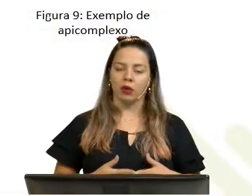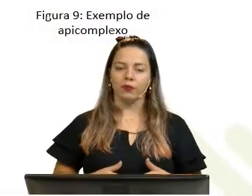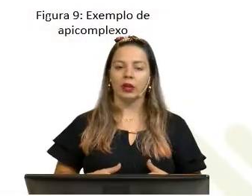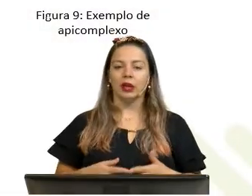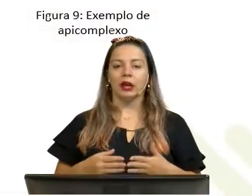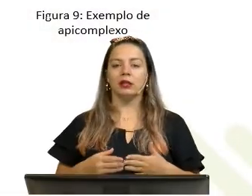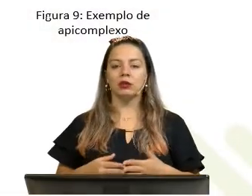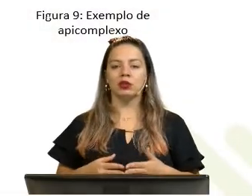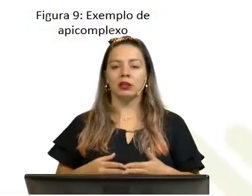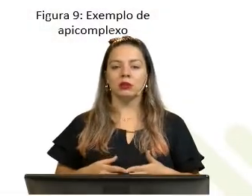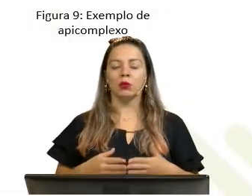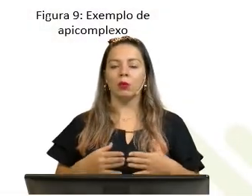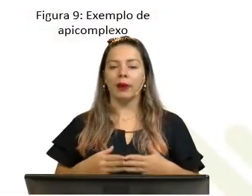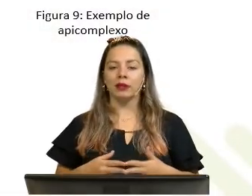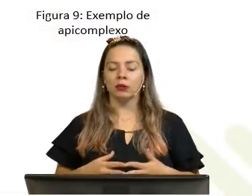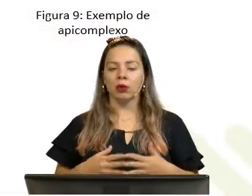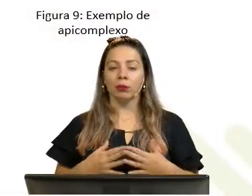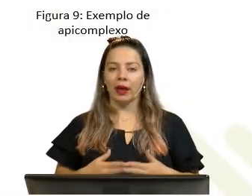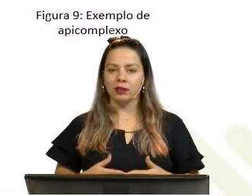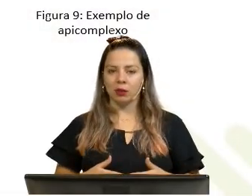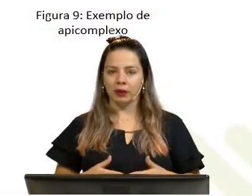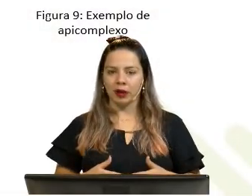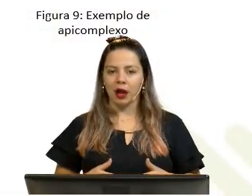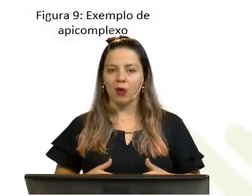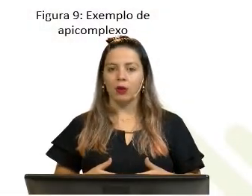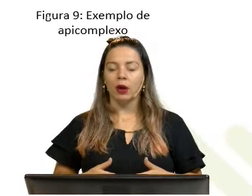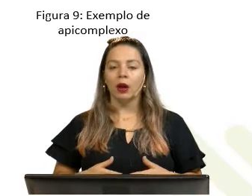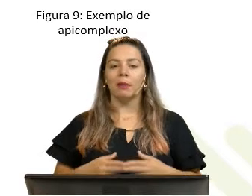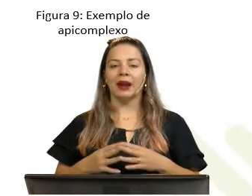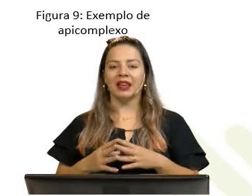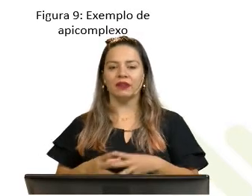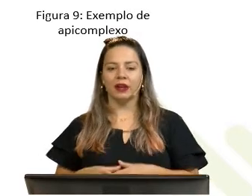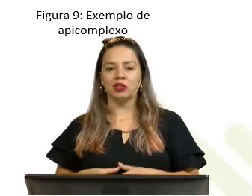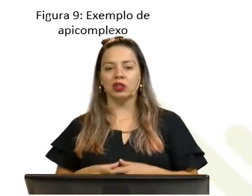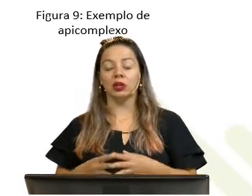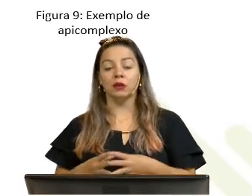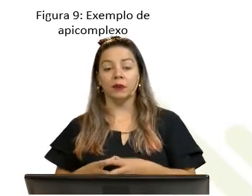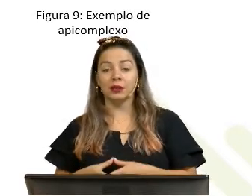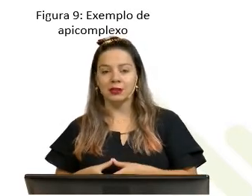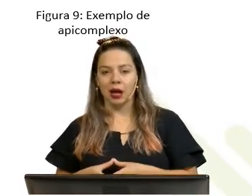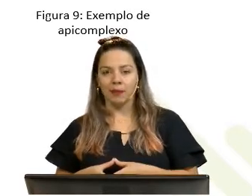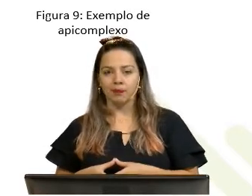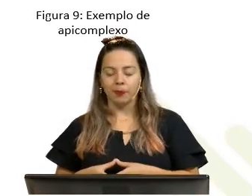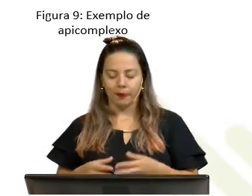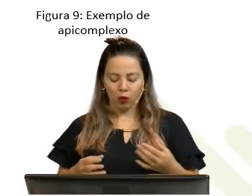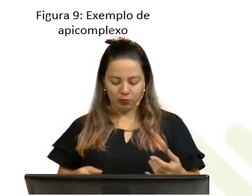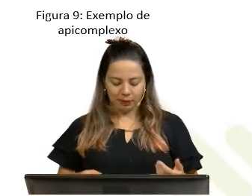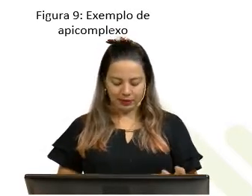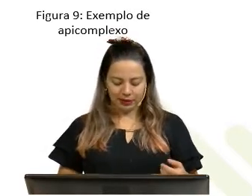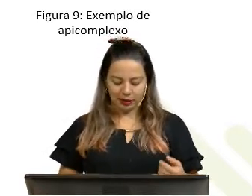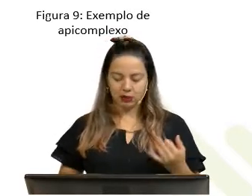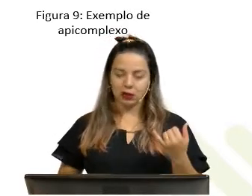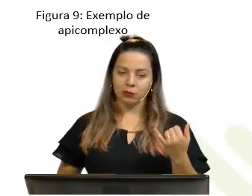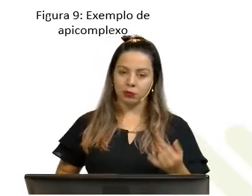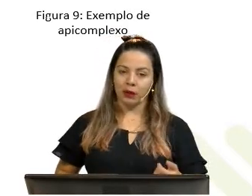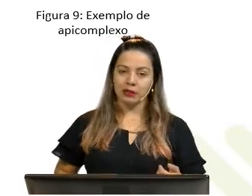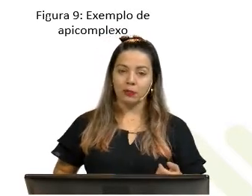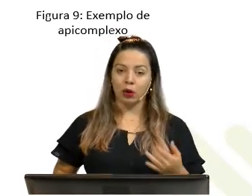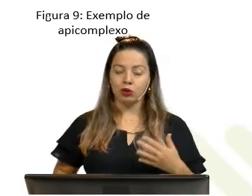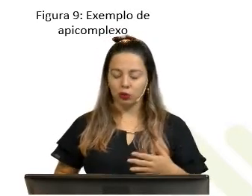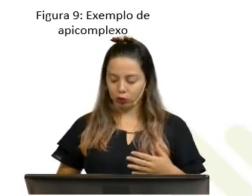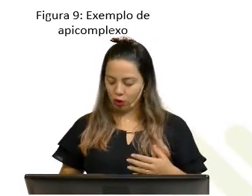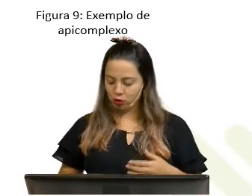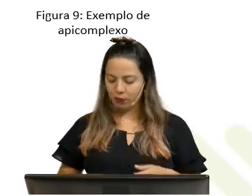locomoção eles utilizam o complexo o complexo apical para invadir e fixar como representantes temos o